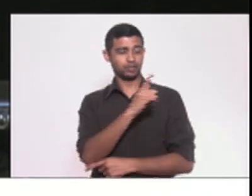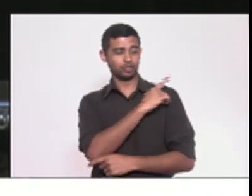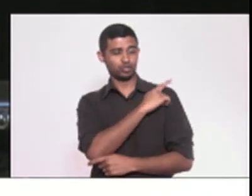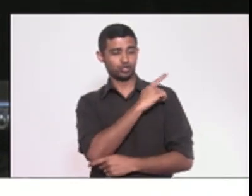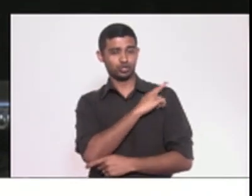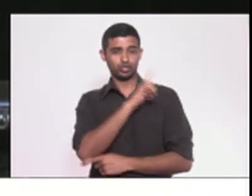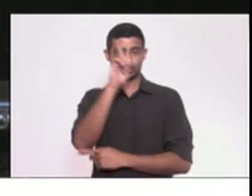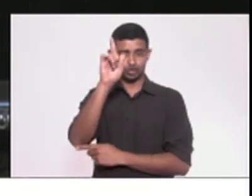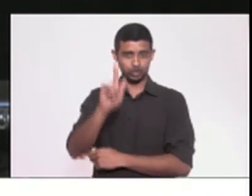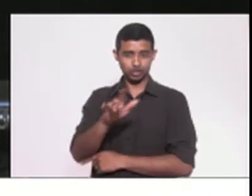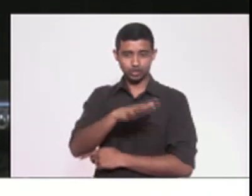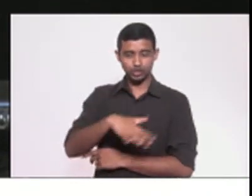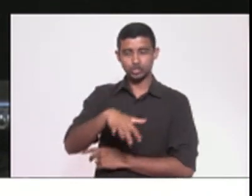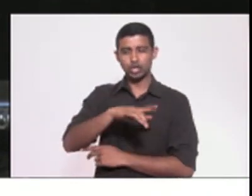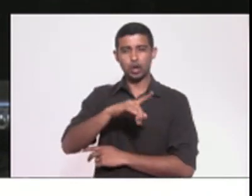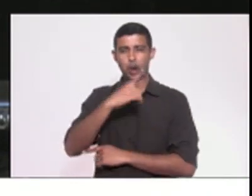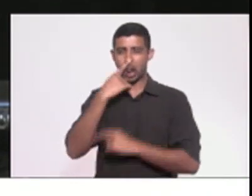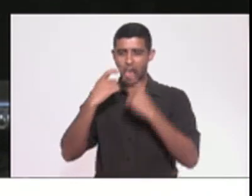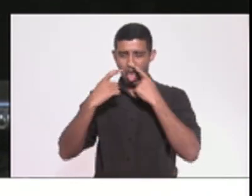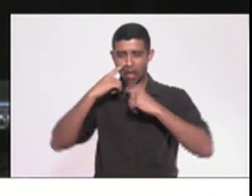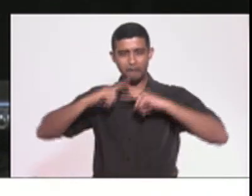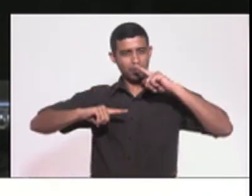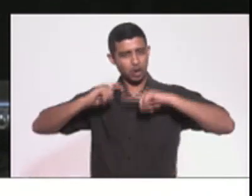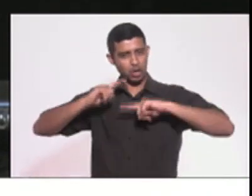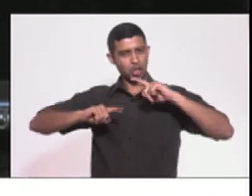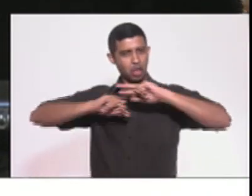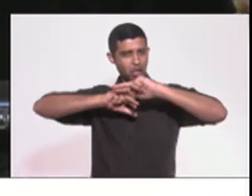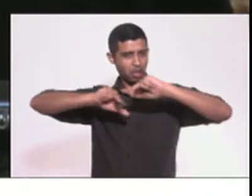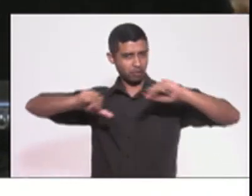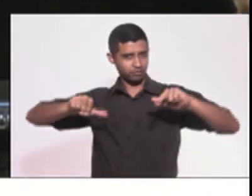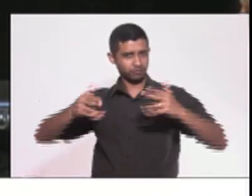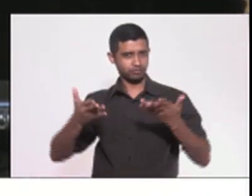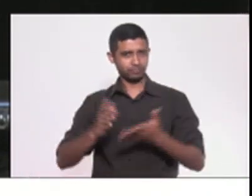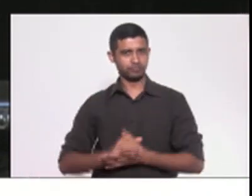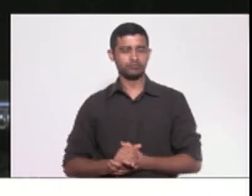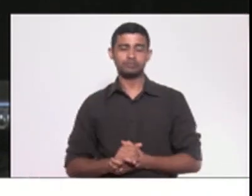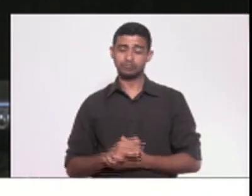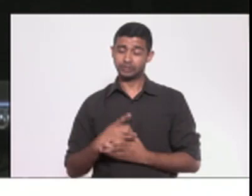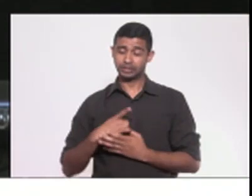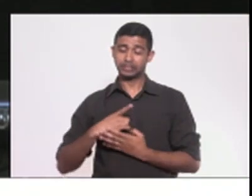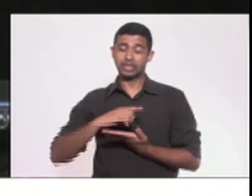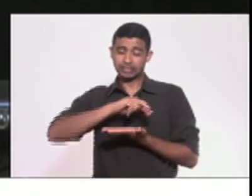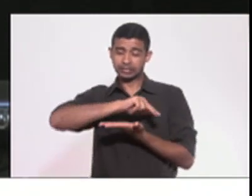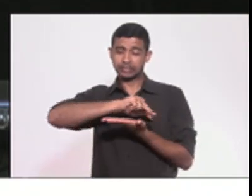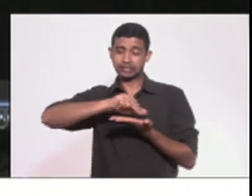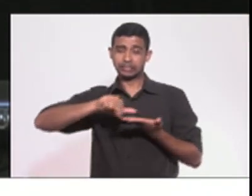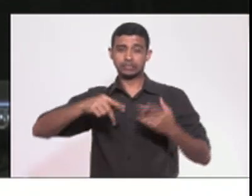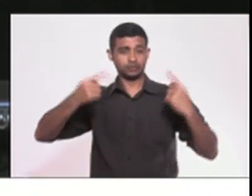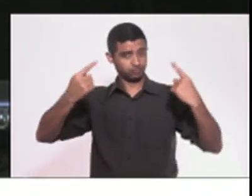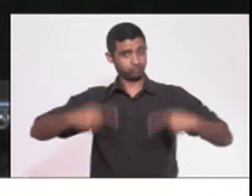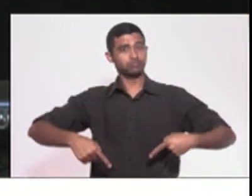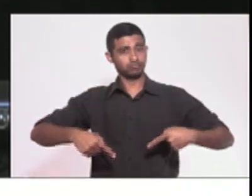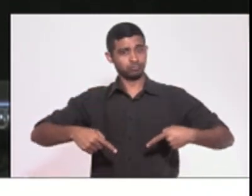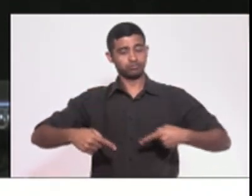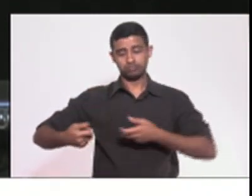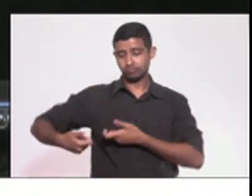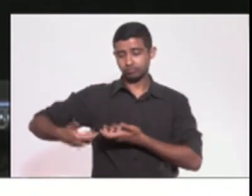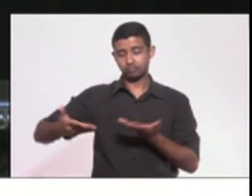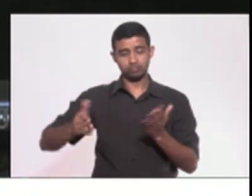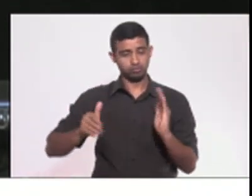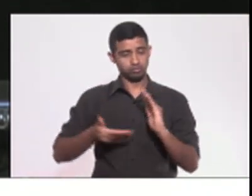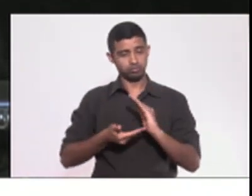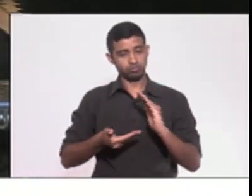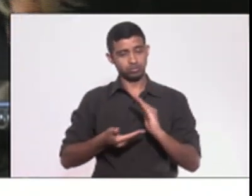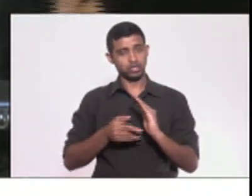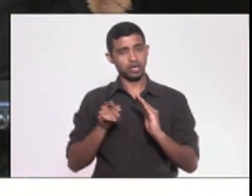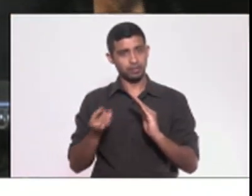gestão dos resíduos sólidos. E ele nasce do desafio lançado pela Câmara Setorial